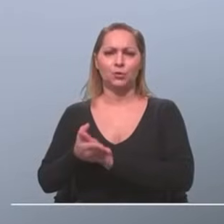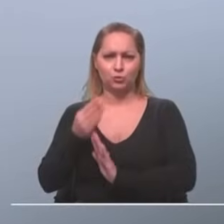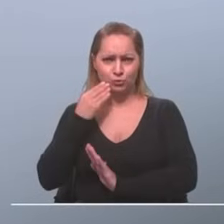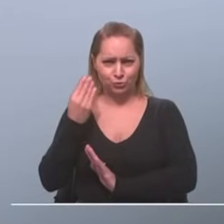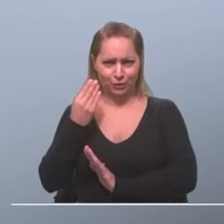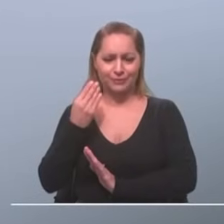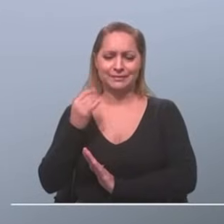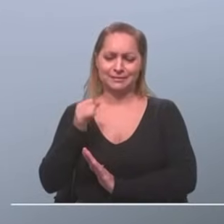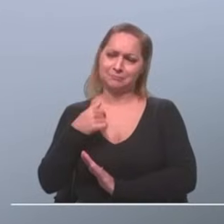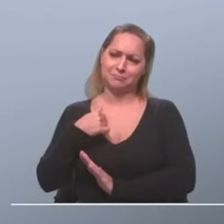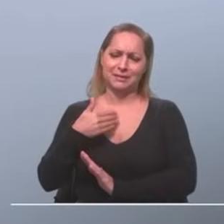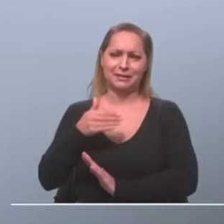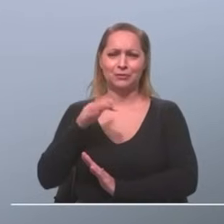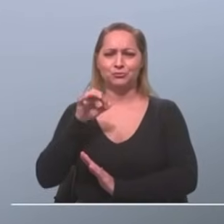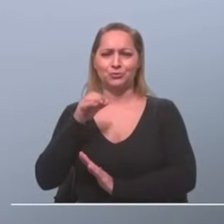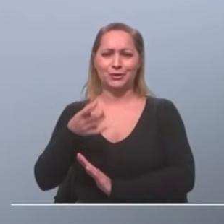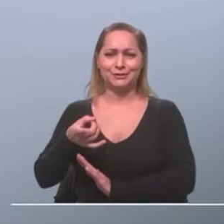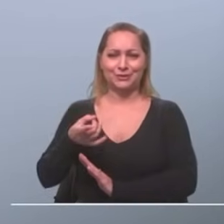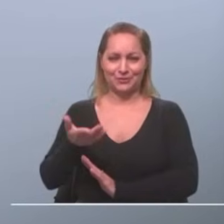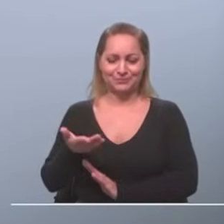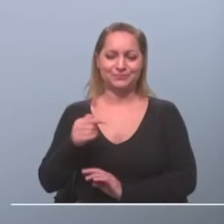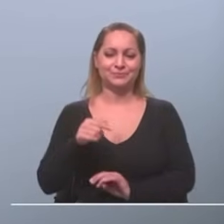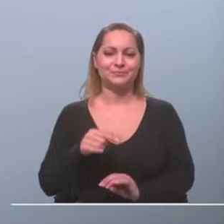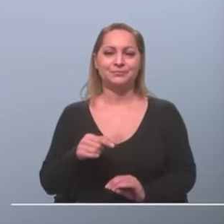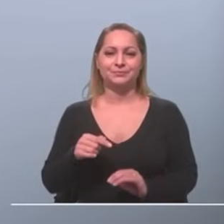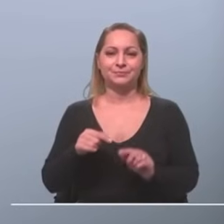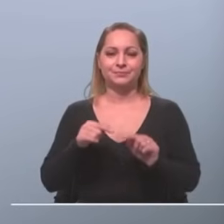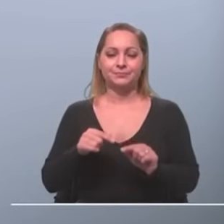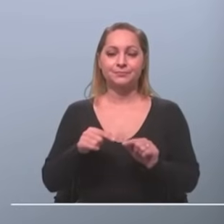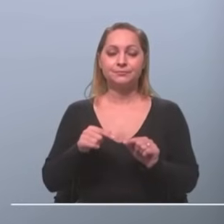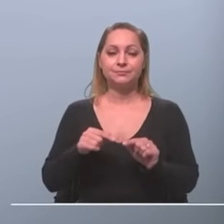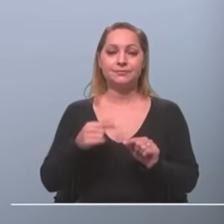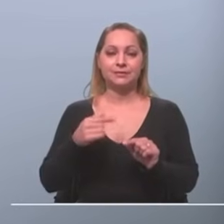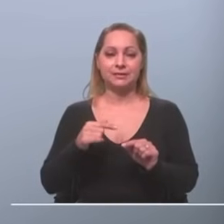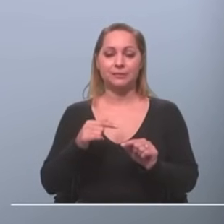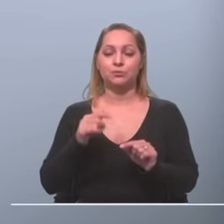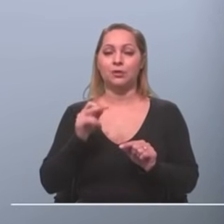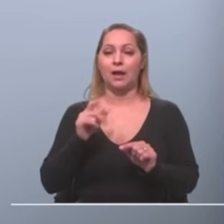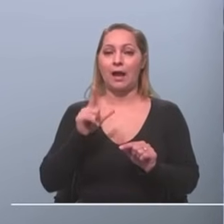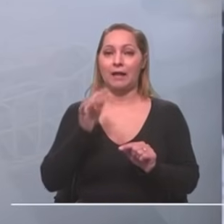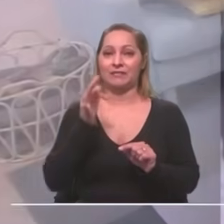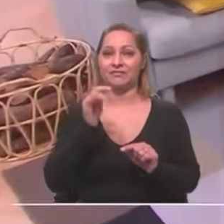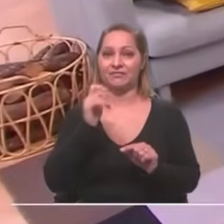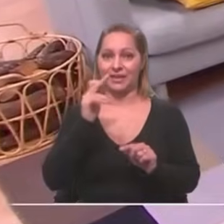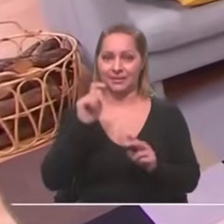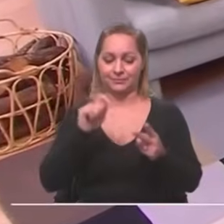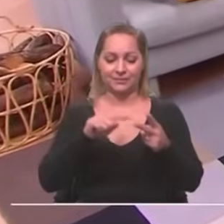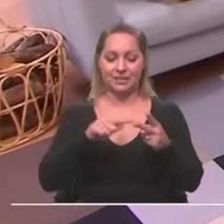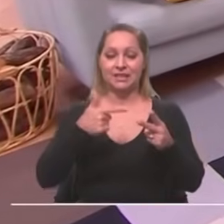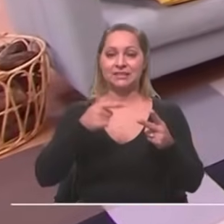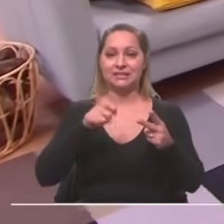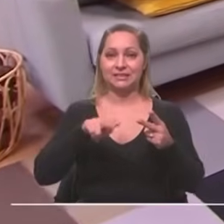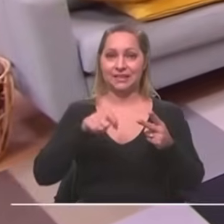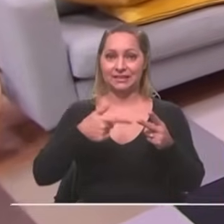Sim, 18 anos, 19. Sim. Portanto, isto nos oficiais temos o alferes, depois tenente. Sim, depois capitão. Capitão.